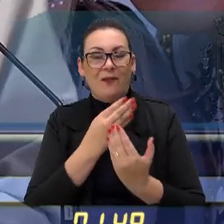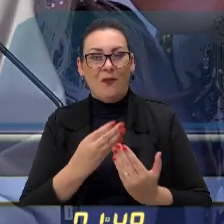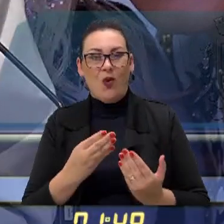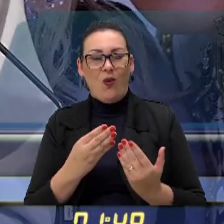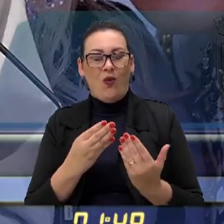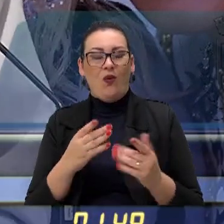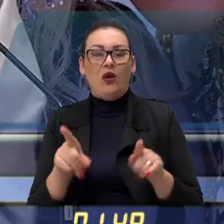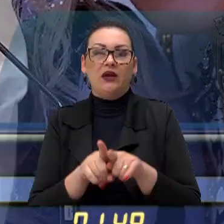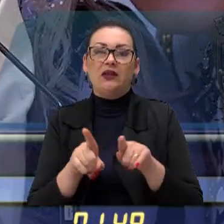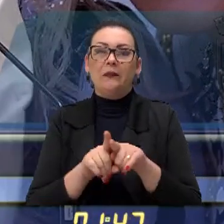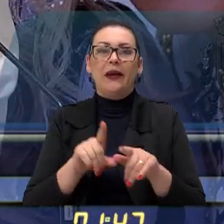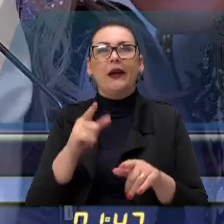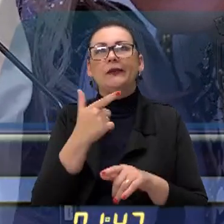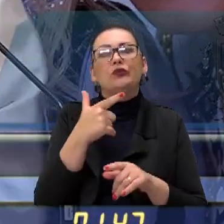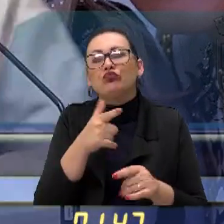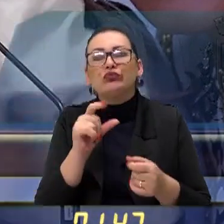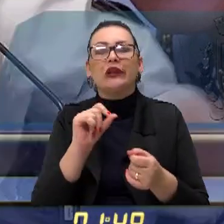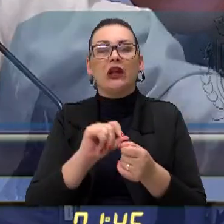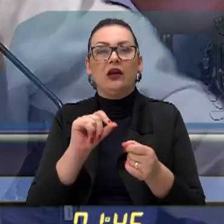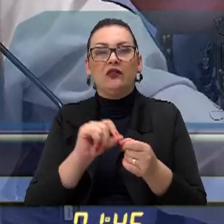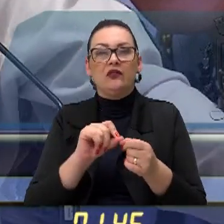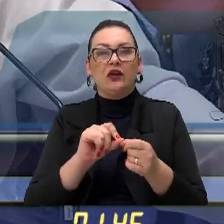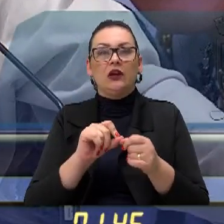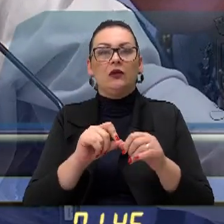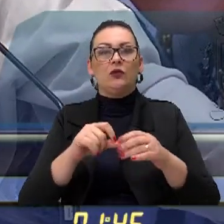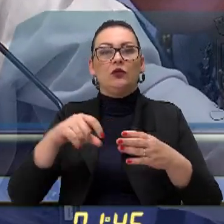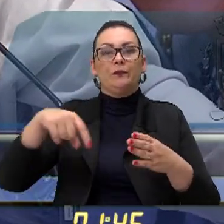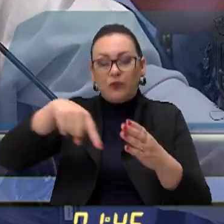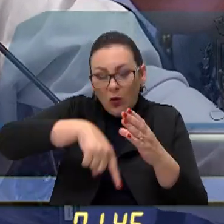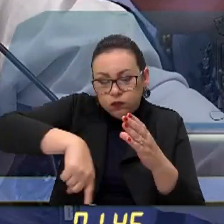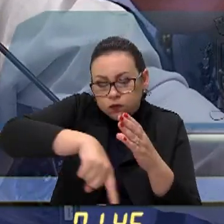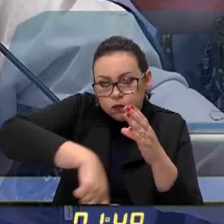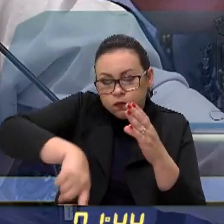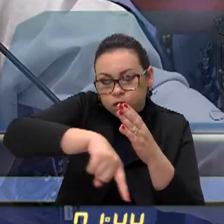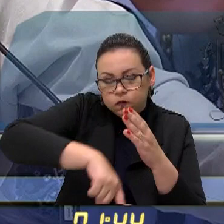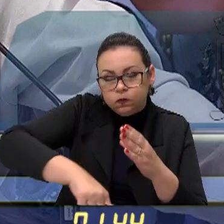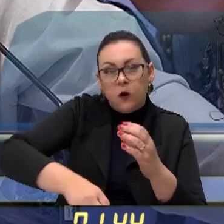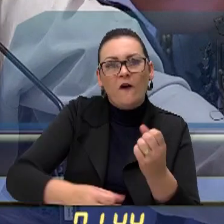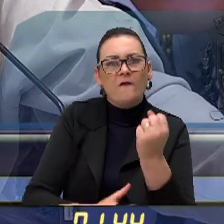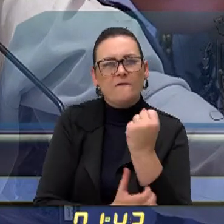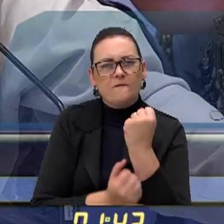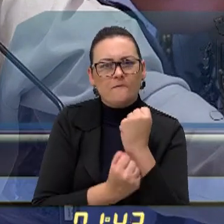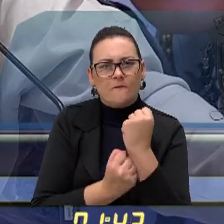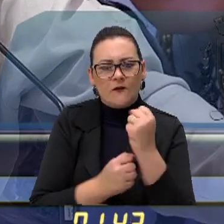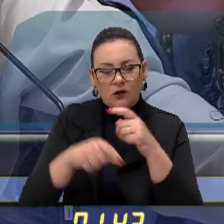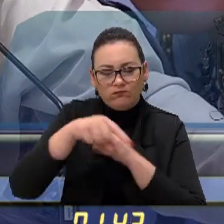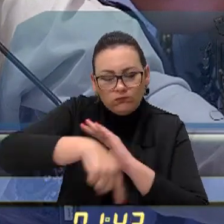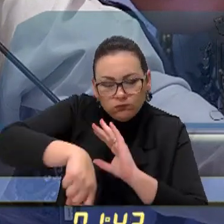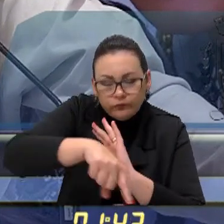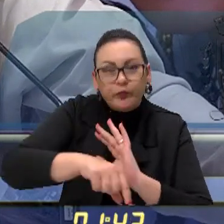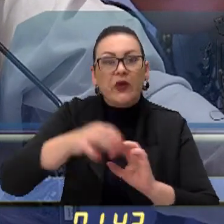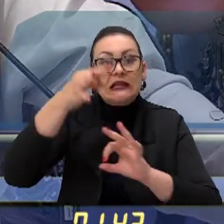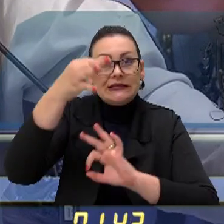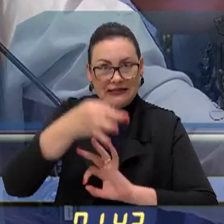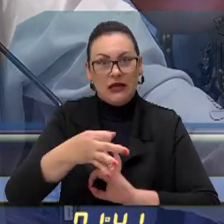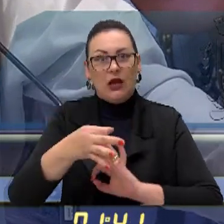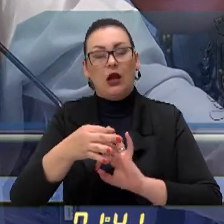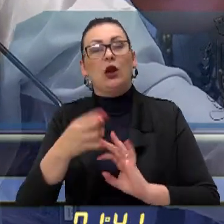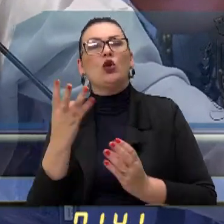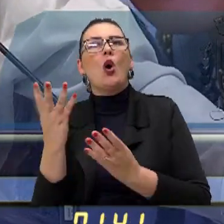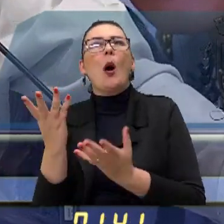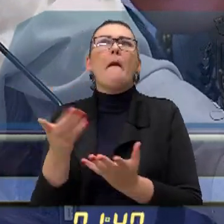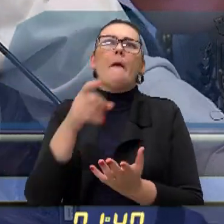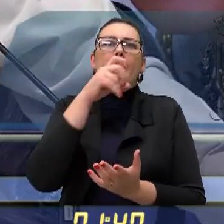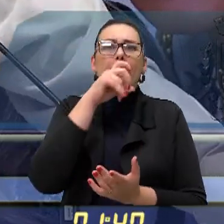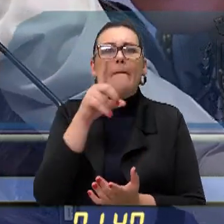provavelmente também não tenha sido feito um fundamento adequado. E muitos